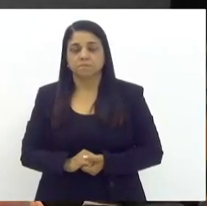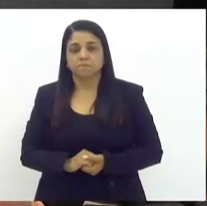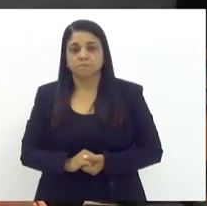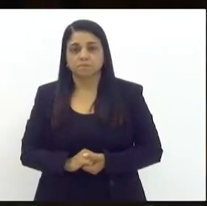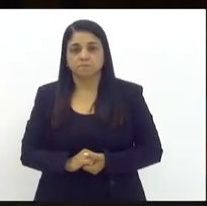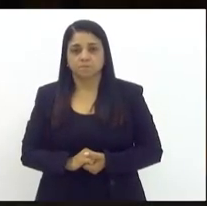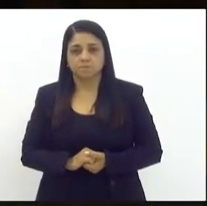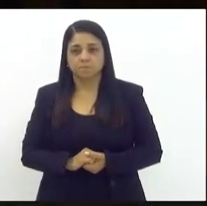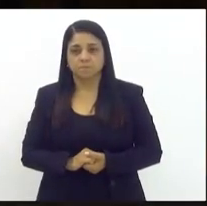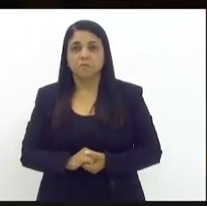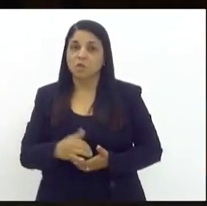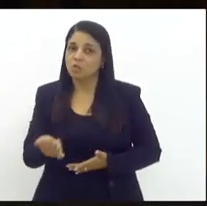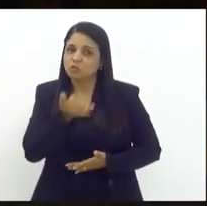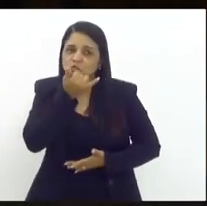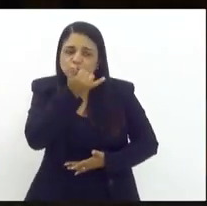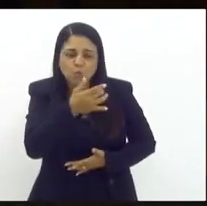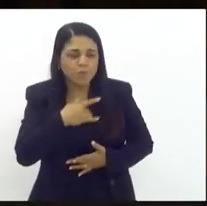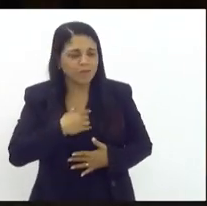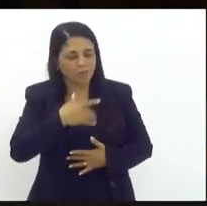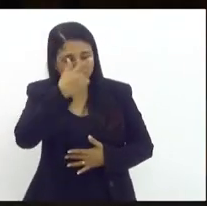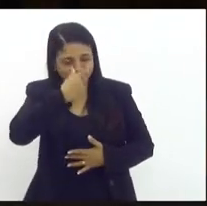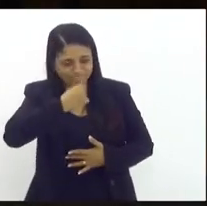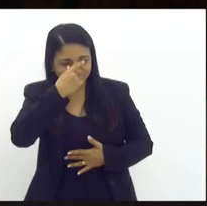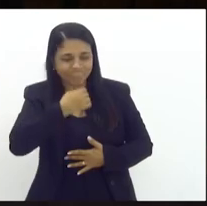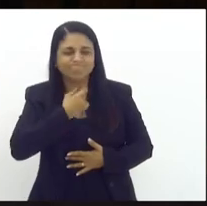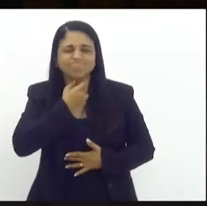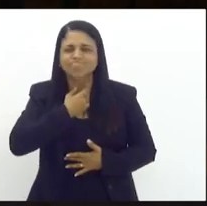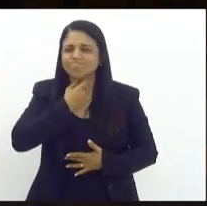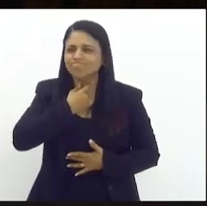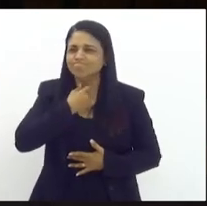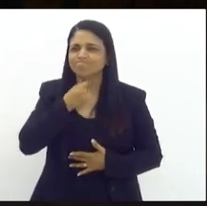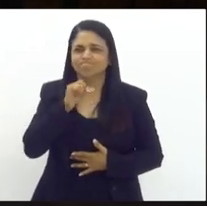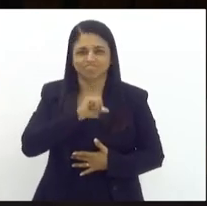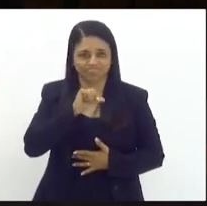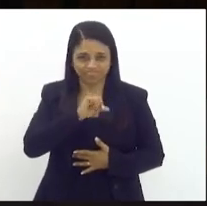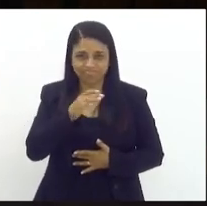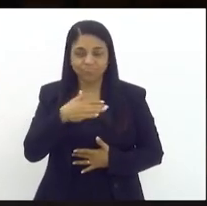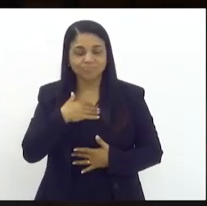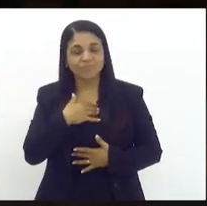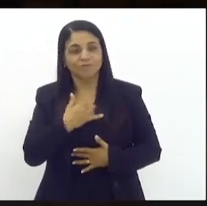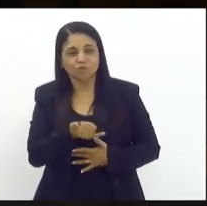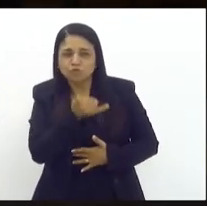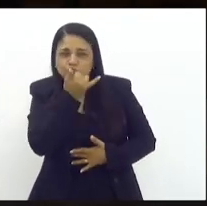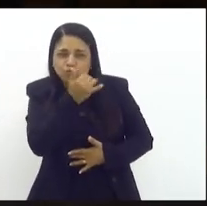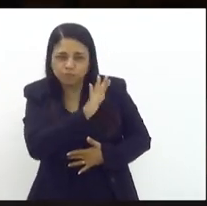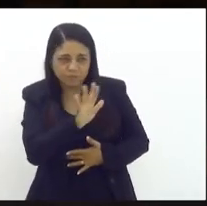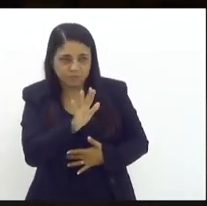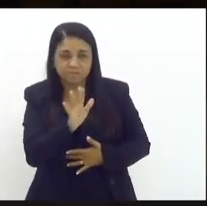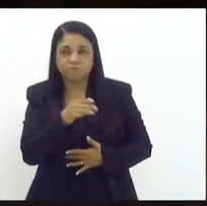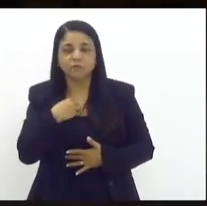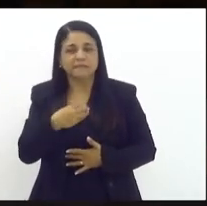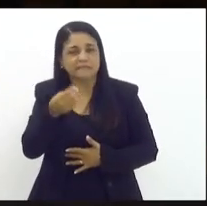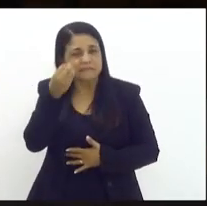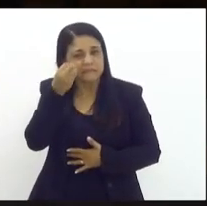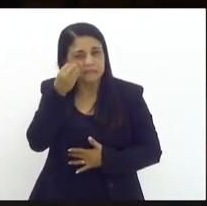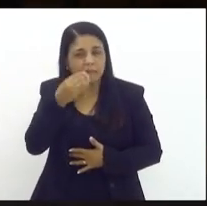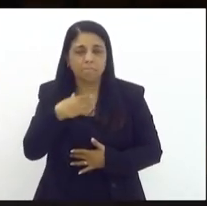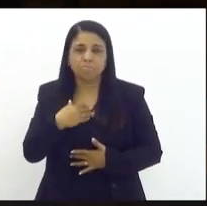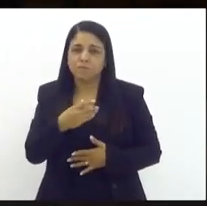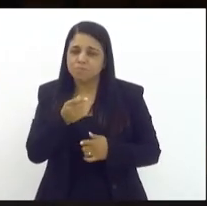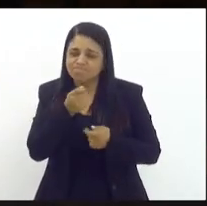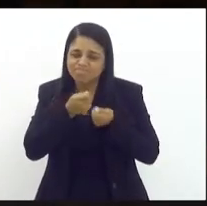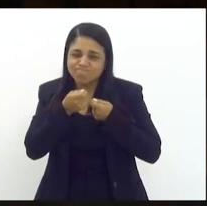eu vou até me desculpar também que eu tô bem gripado a garganta bem inflamada então eu não vou eu vou tentar poupar minha garganta